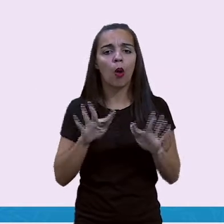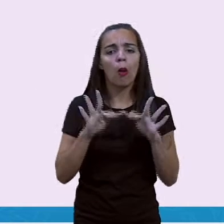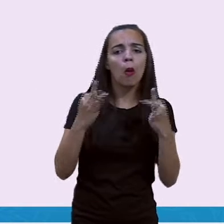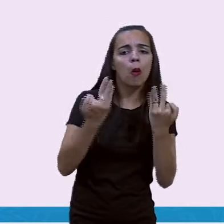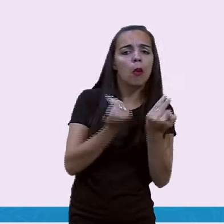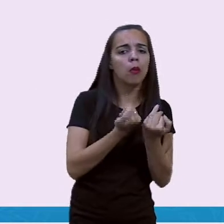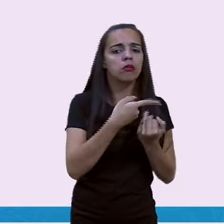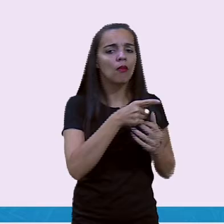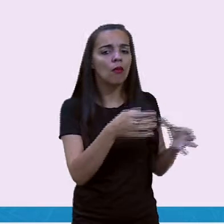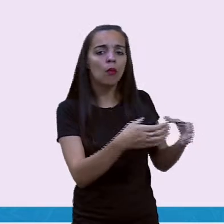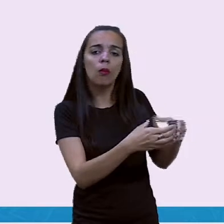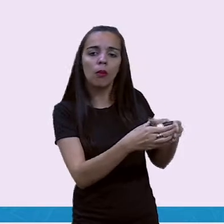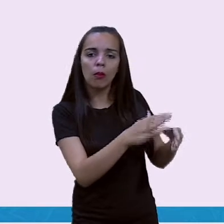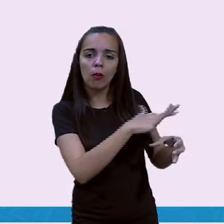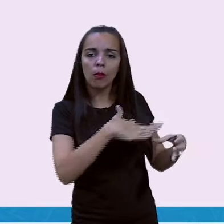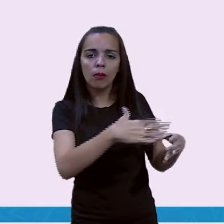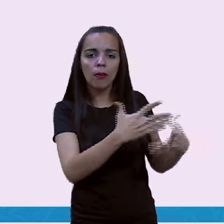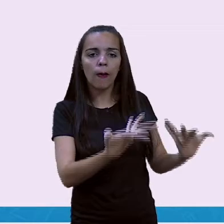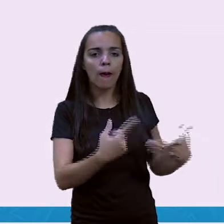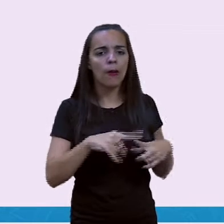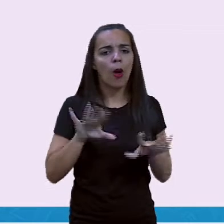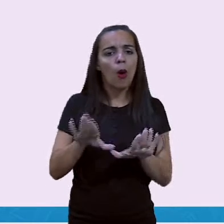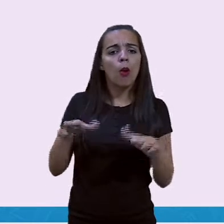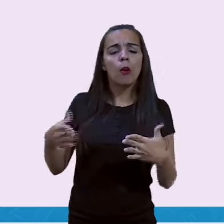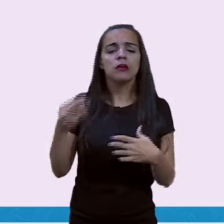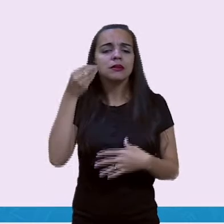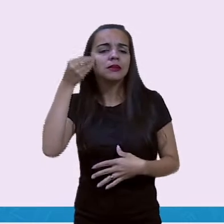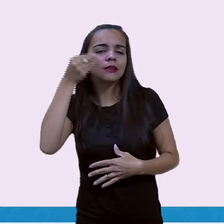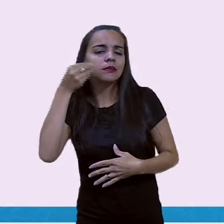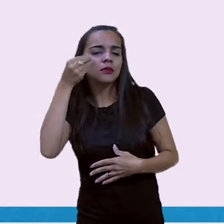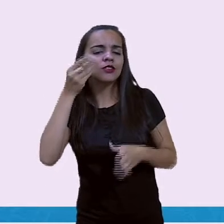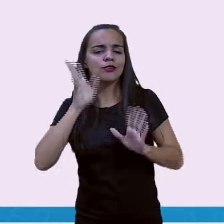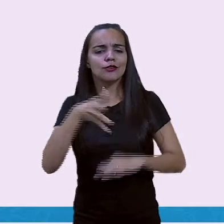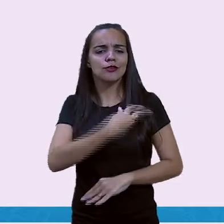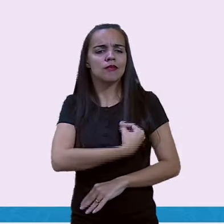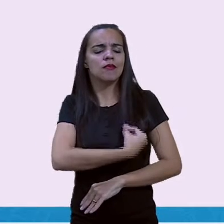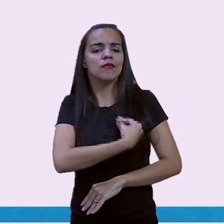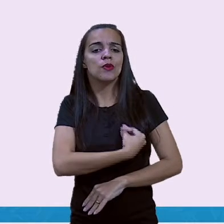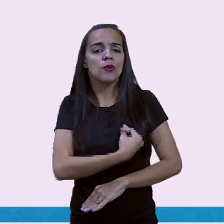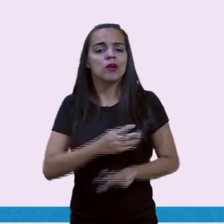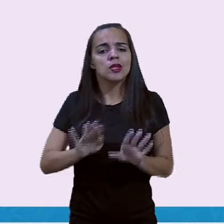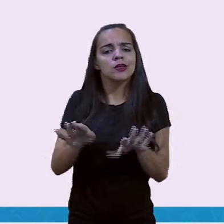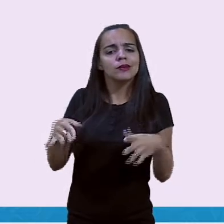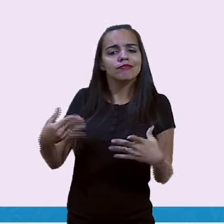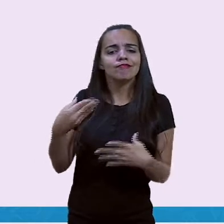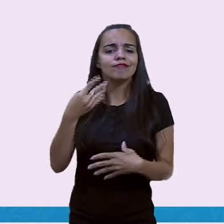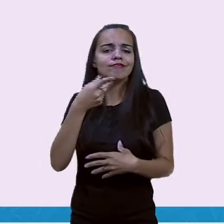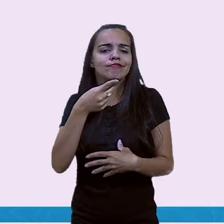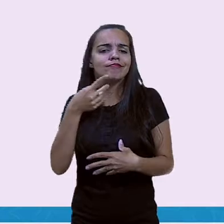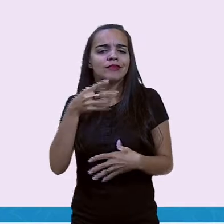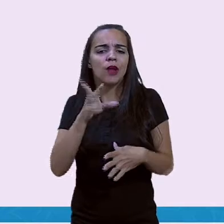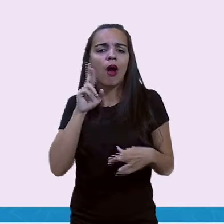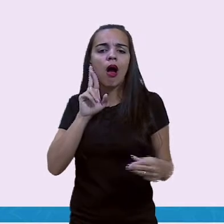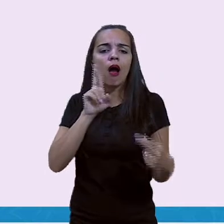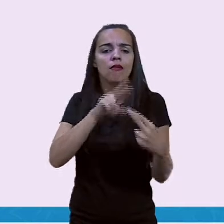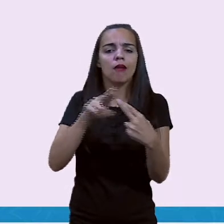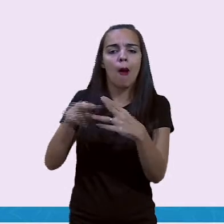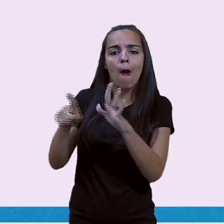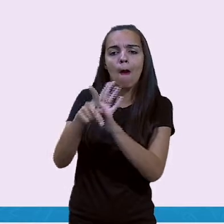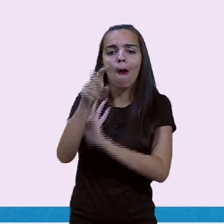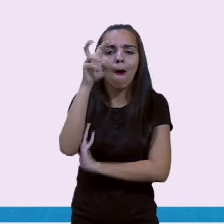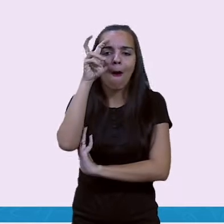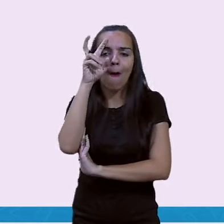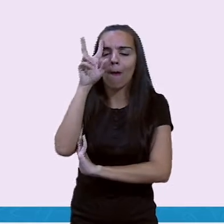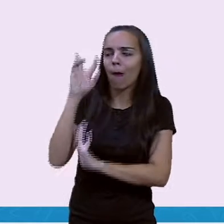que pertencem, quais foram as experiências que viveram, quais são suas referências culturais